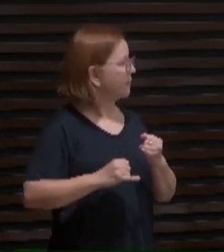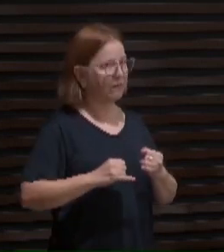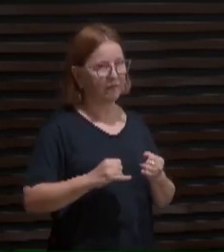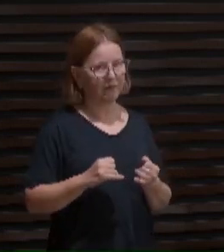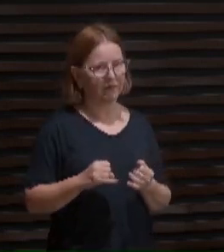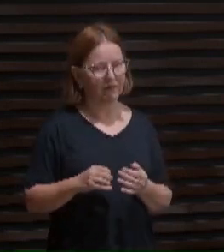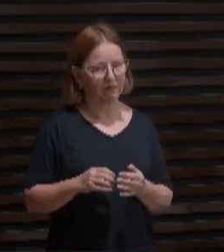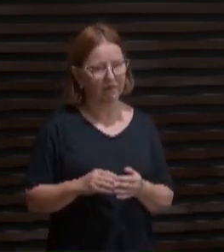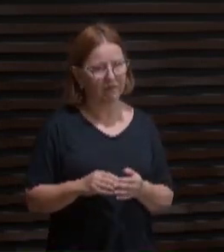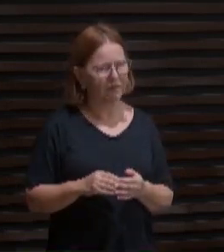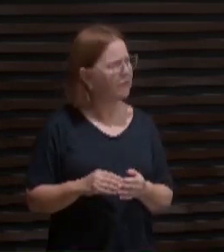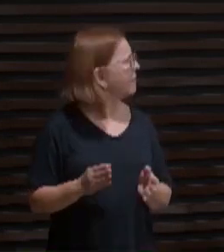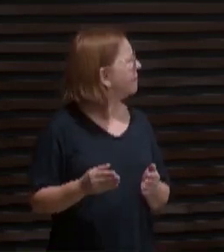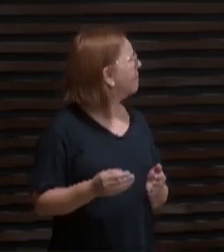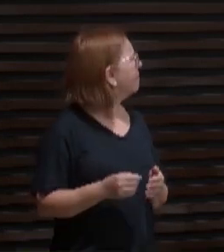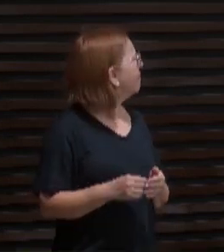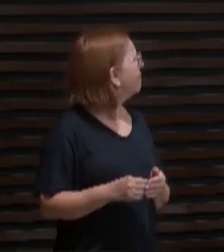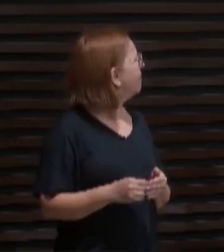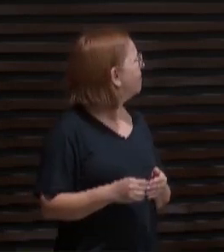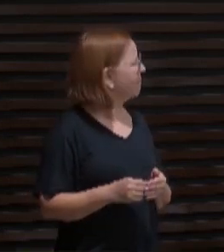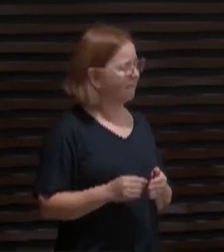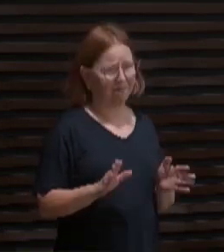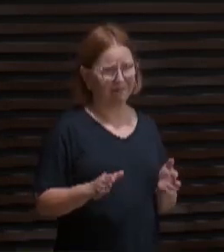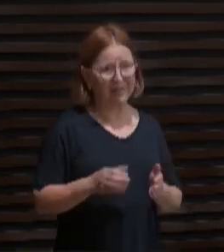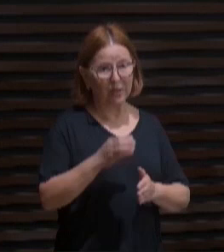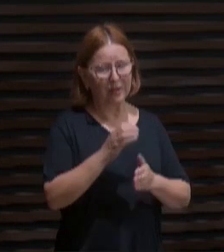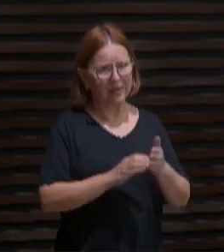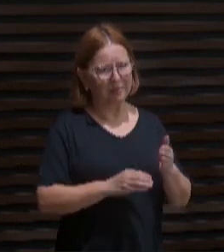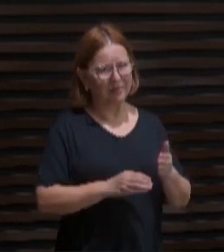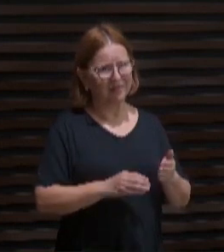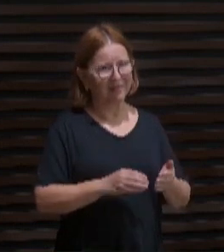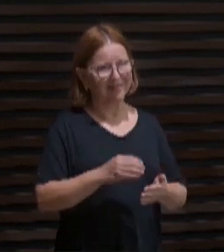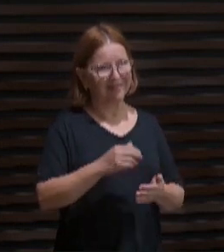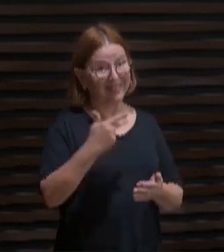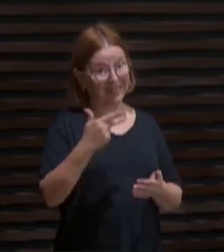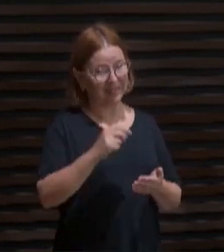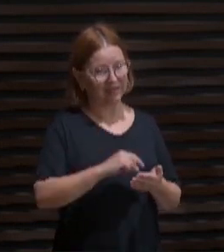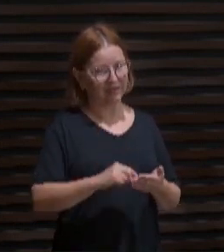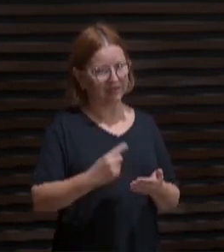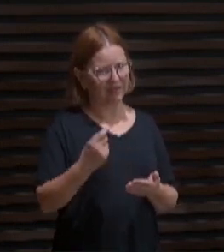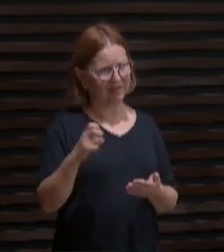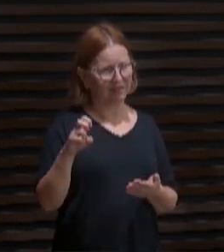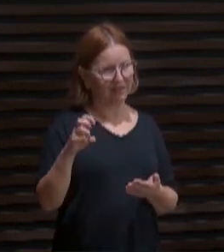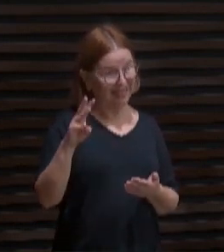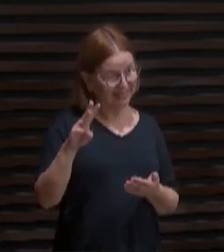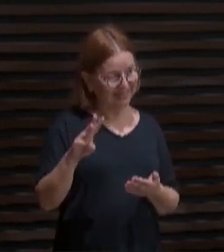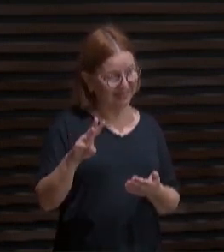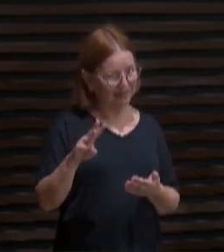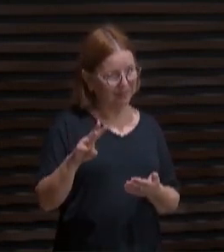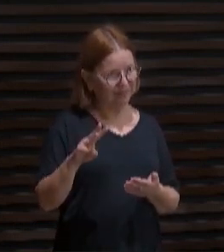diferente. Ele diz aqui no capítulo 3:13, a própria mulher diz, a